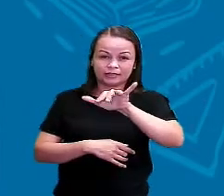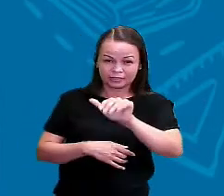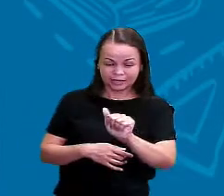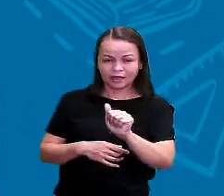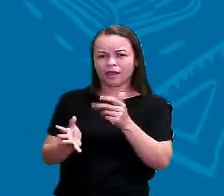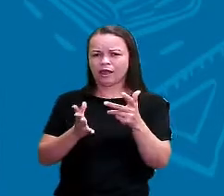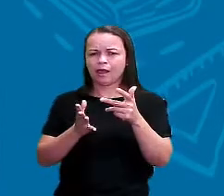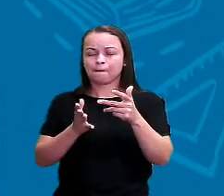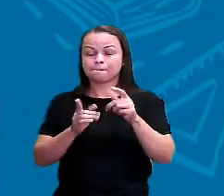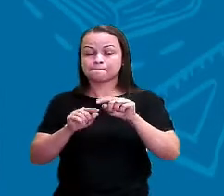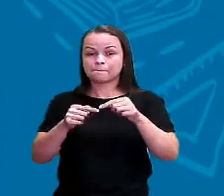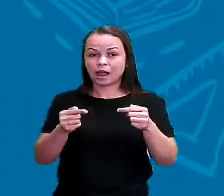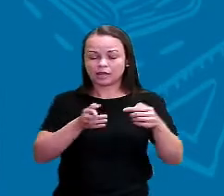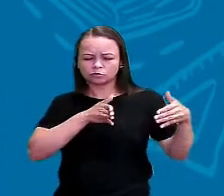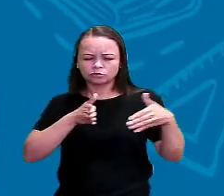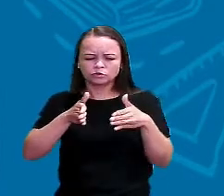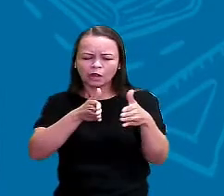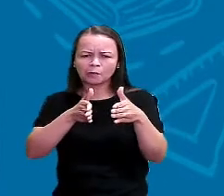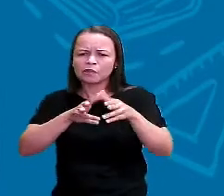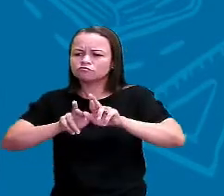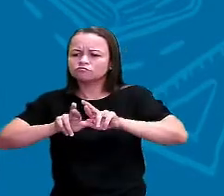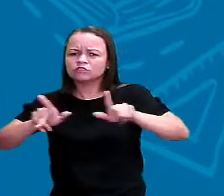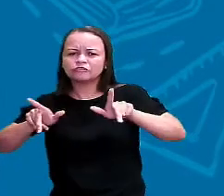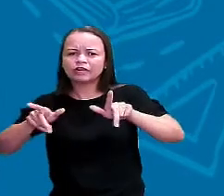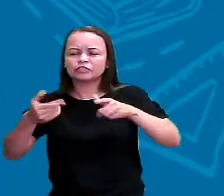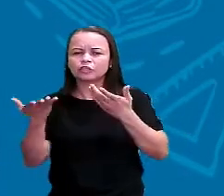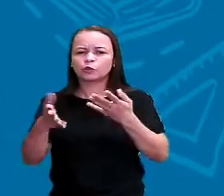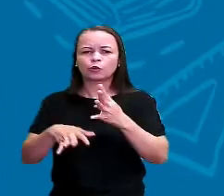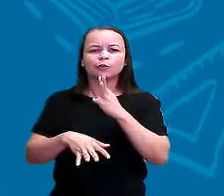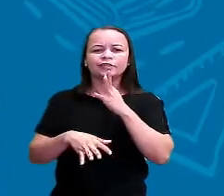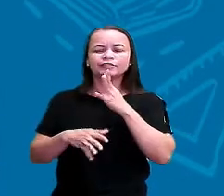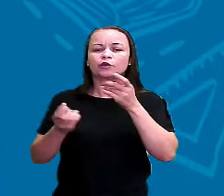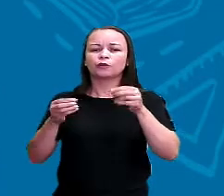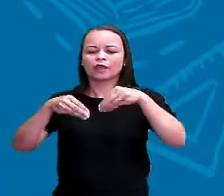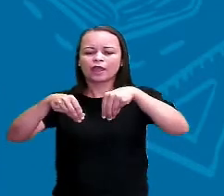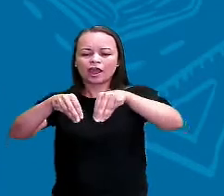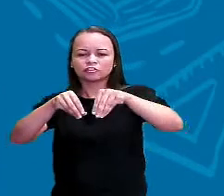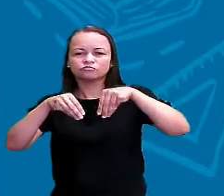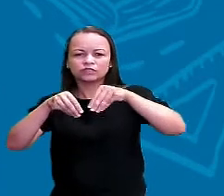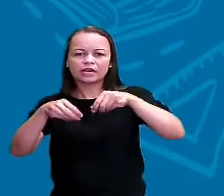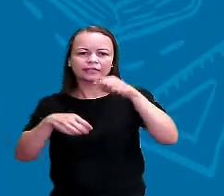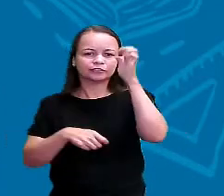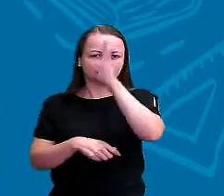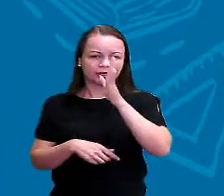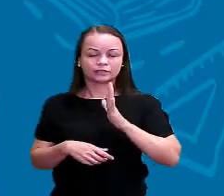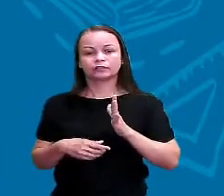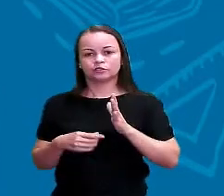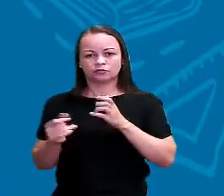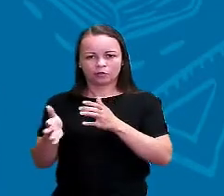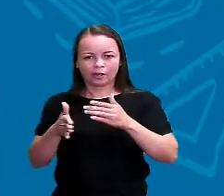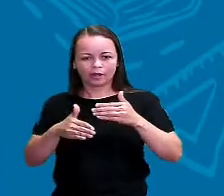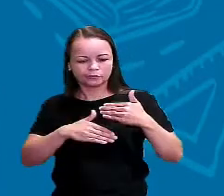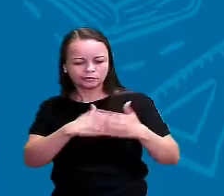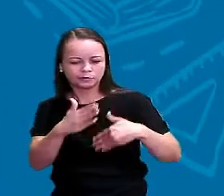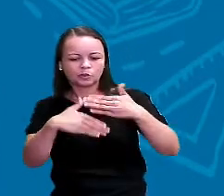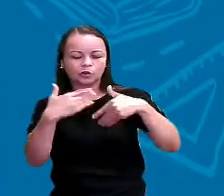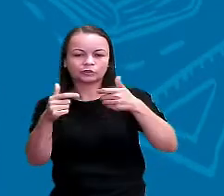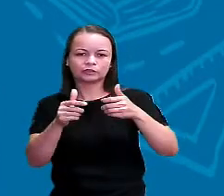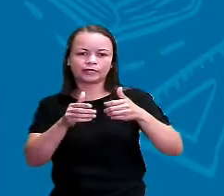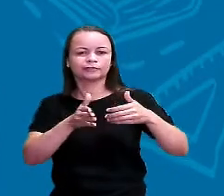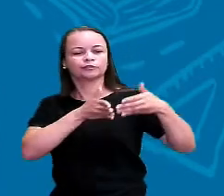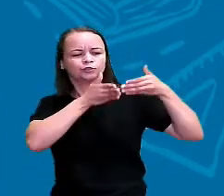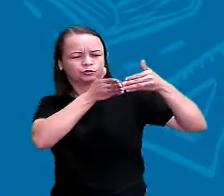eles conheceram as terras do Brasil, né? A chegada dos portugueses ao Brasil foi parte do processo das